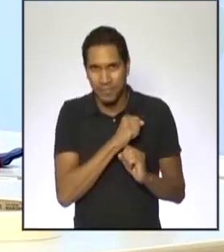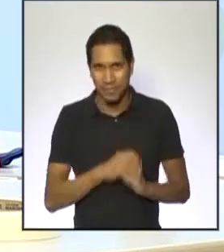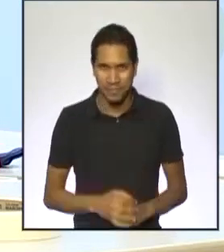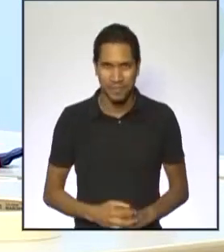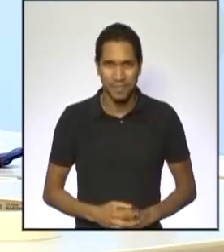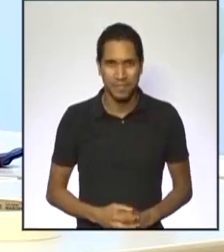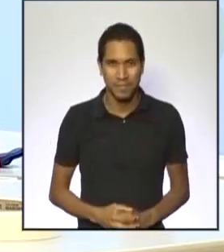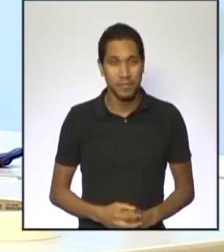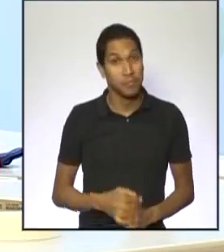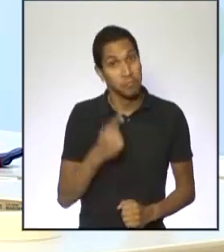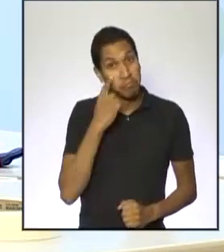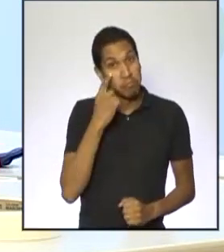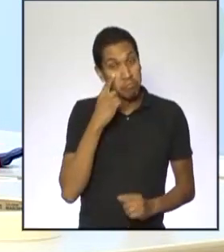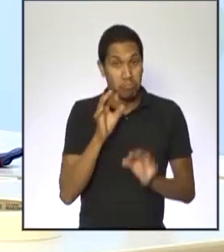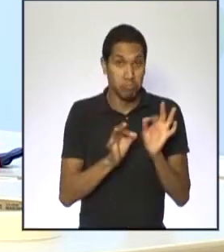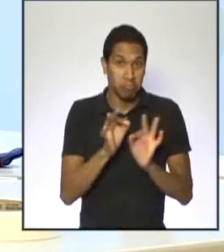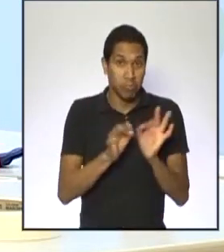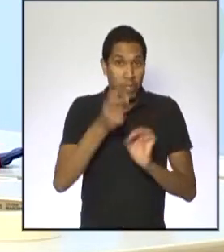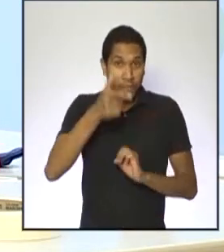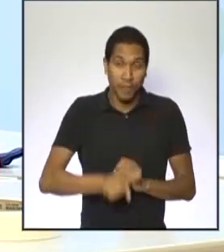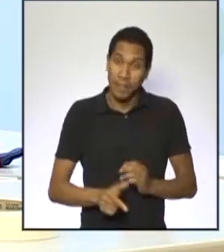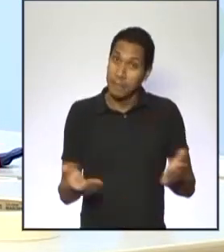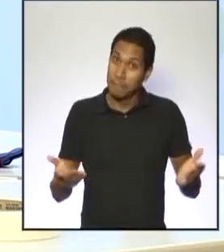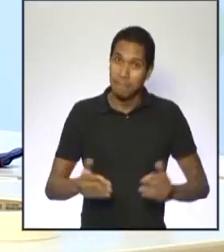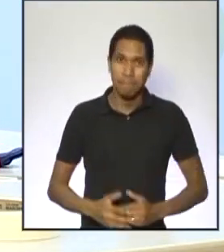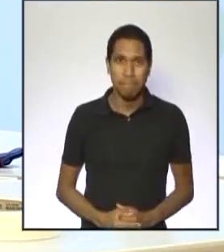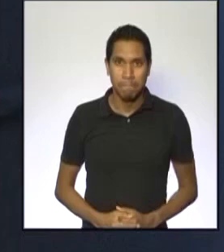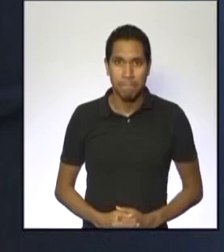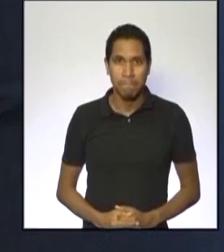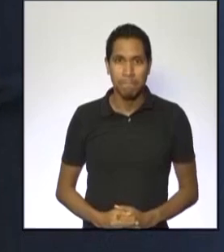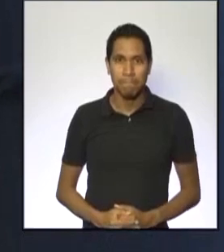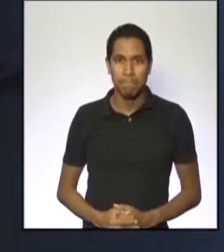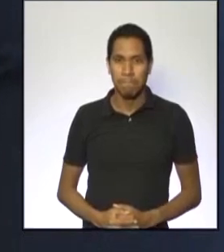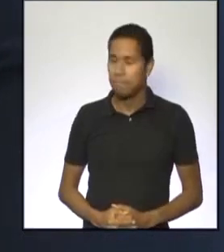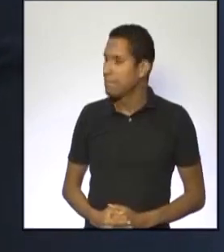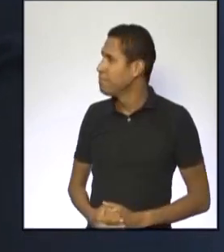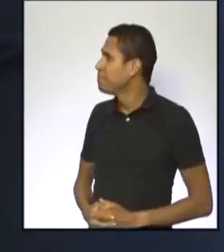Vamos ver agora como é que ficou depois que eu soltei.